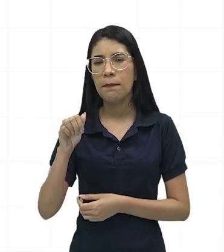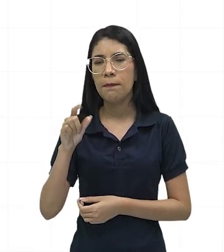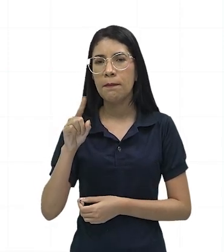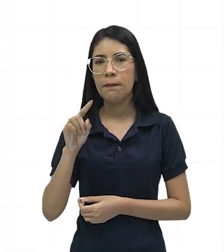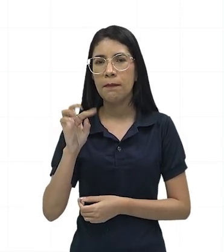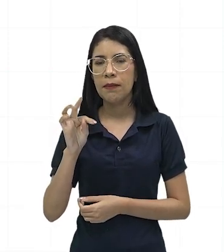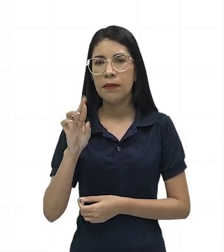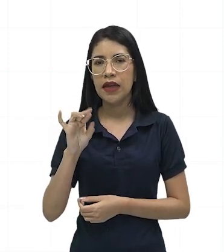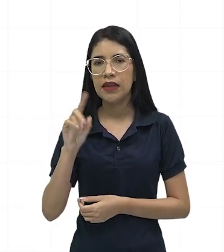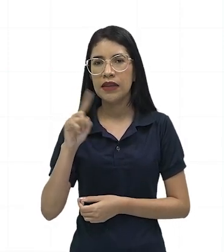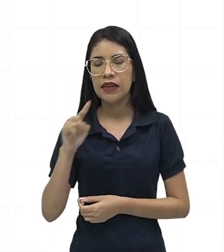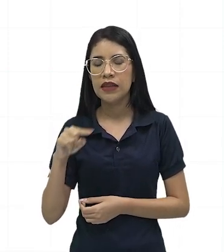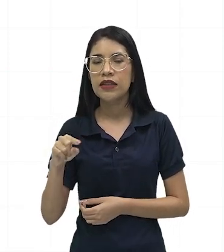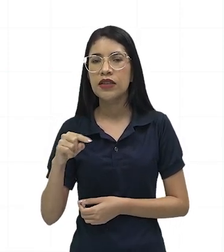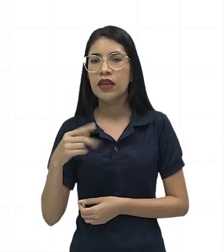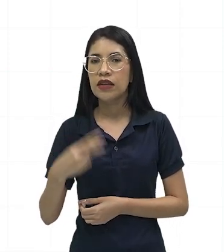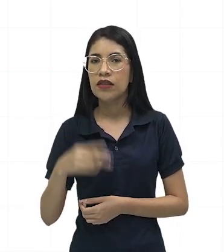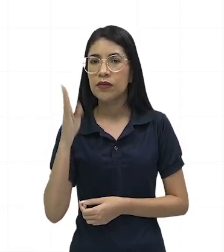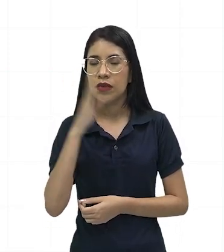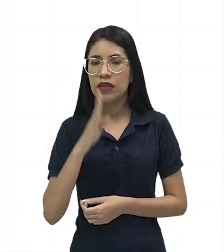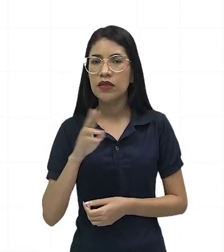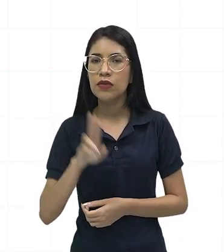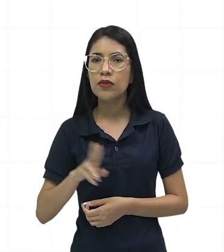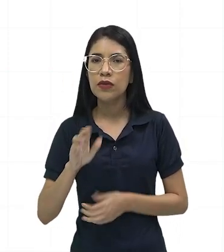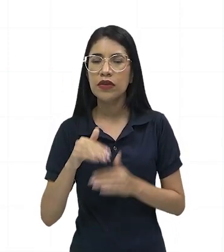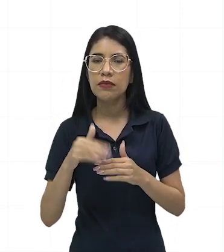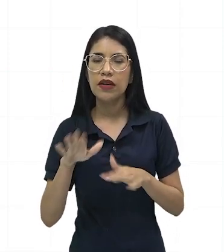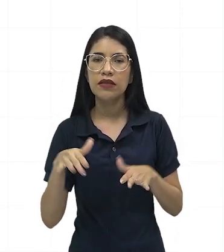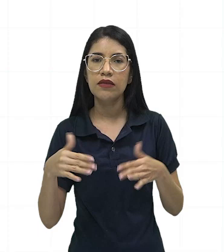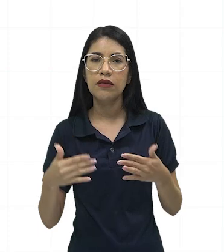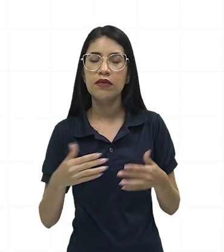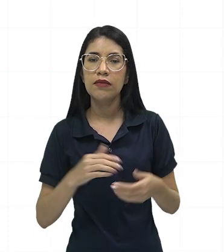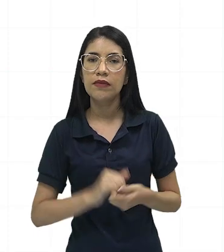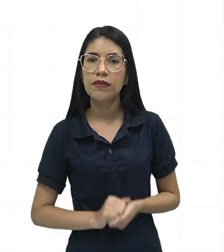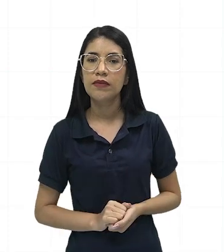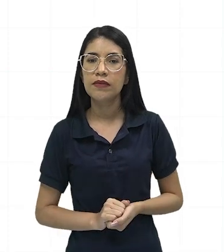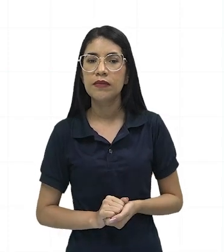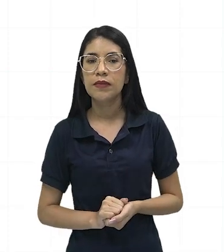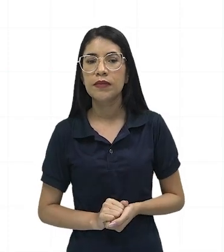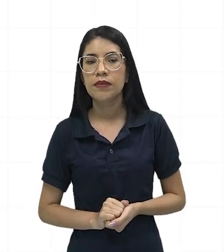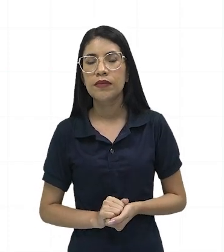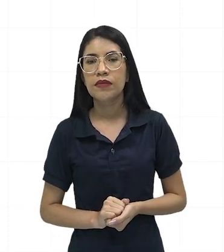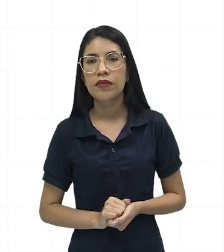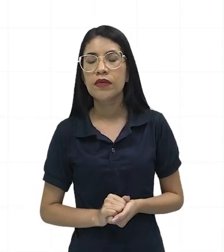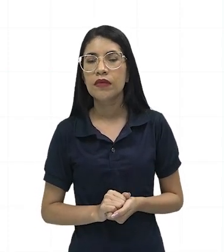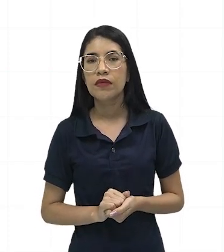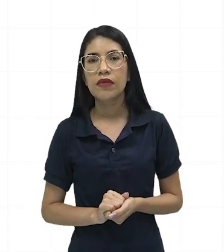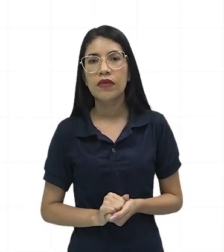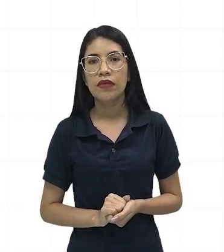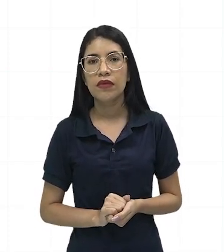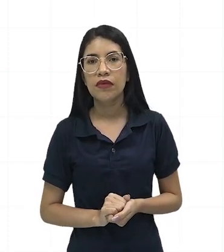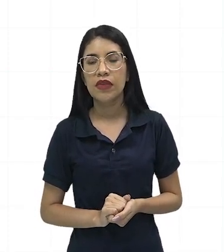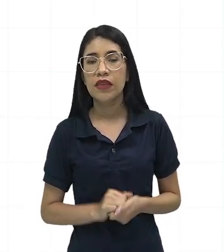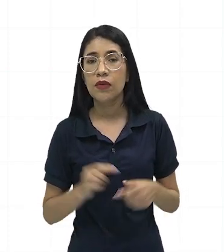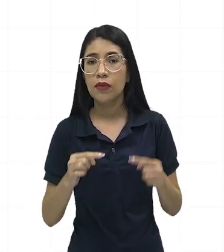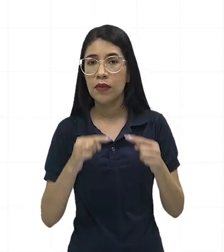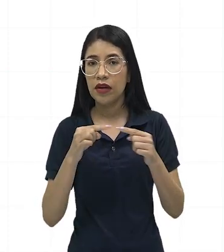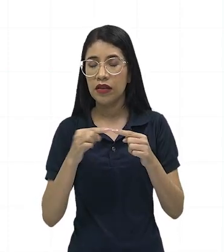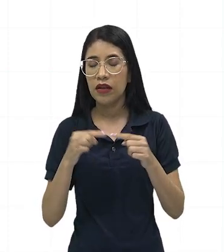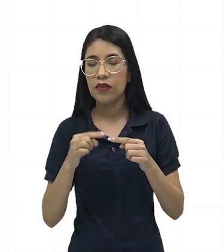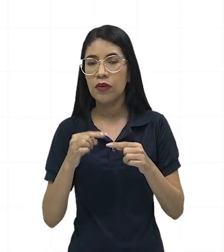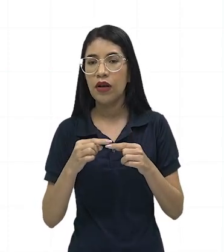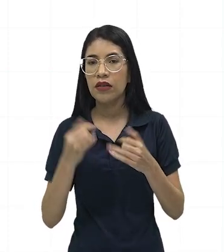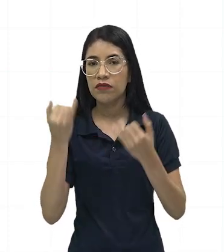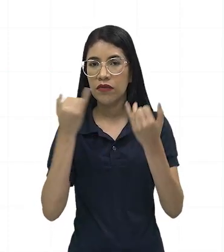isso? Qual é o tipo de energia que a gente mais utiliza? Então, a matriz energética do Brasil, de acordo com os dados